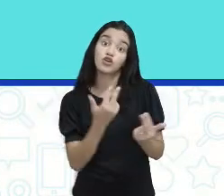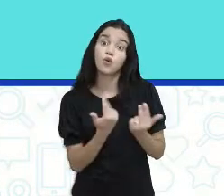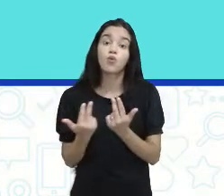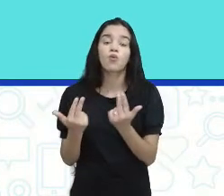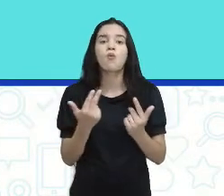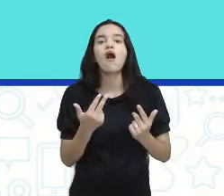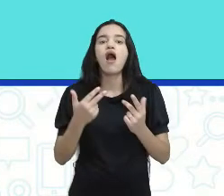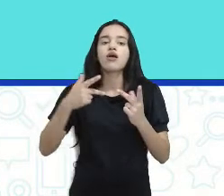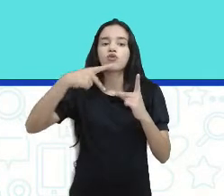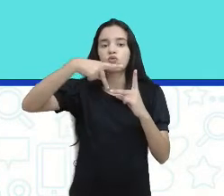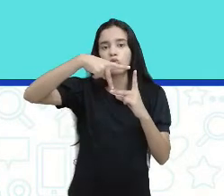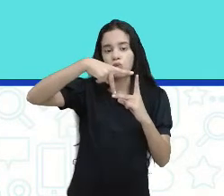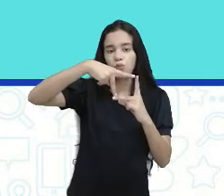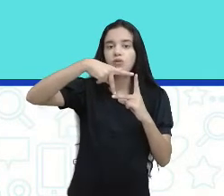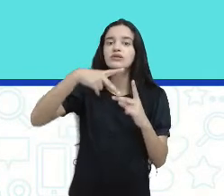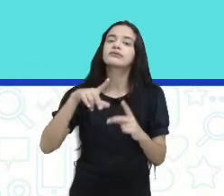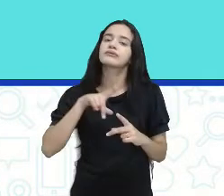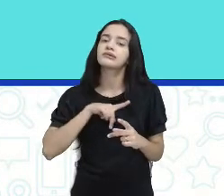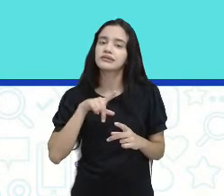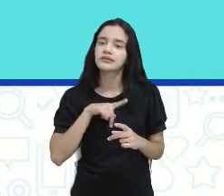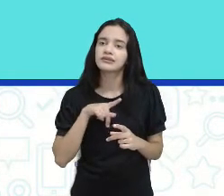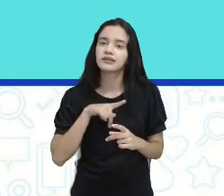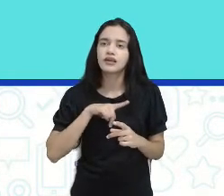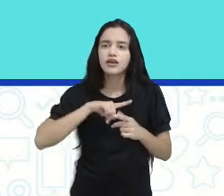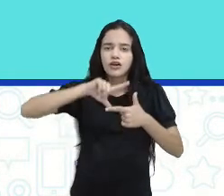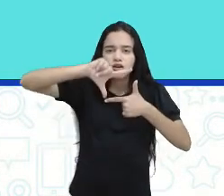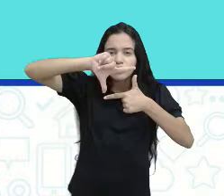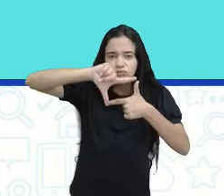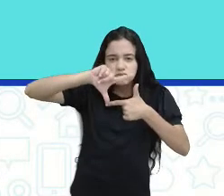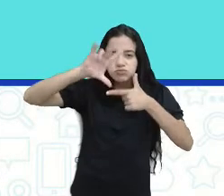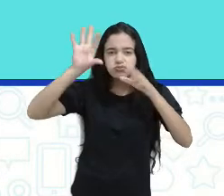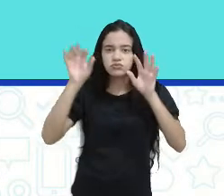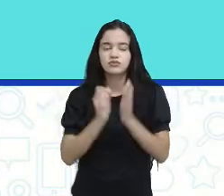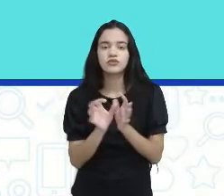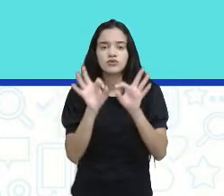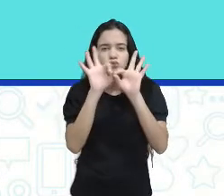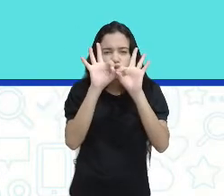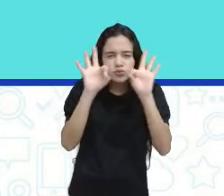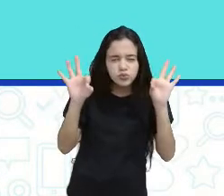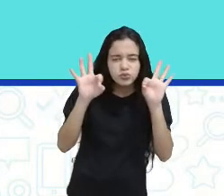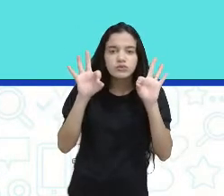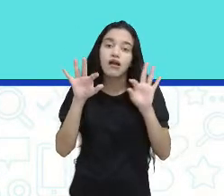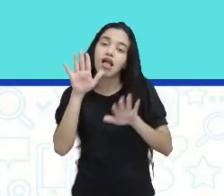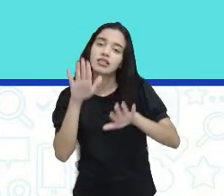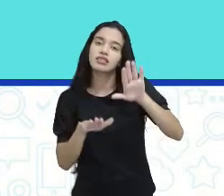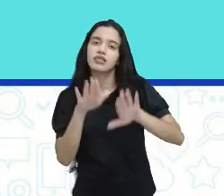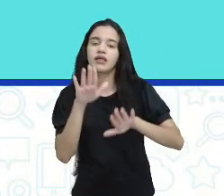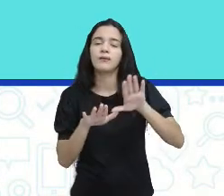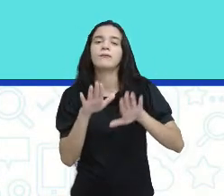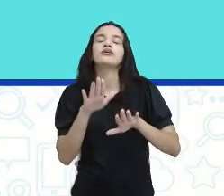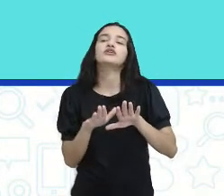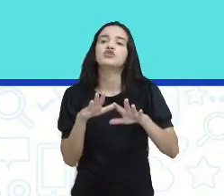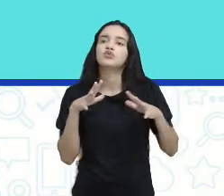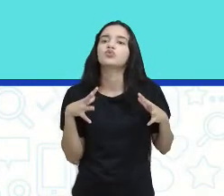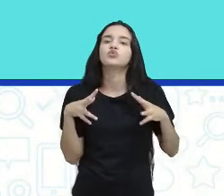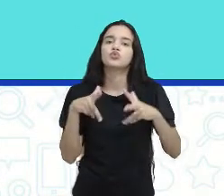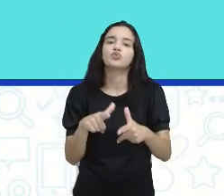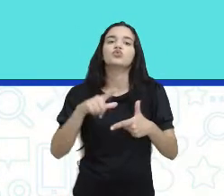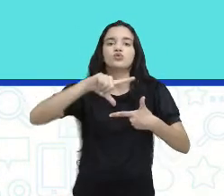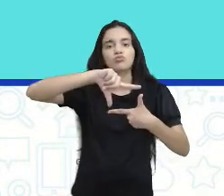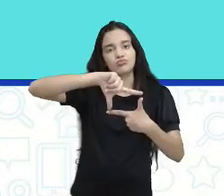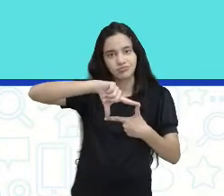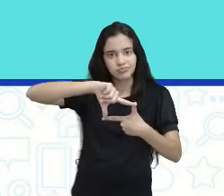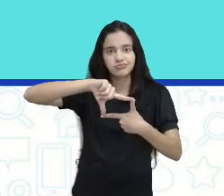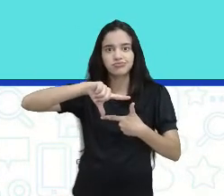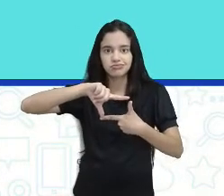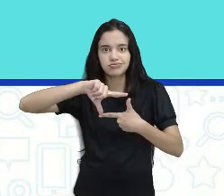quadrangular. E aí a gente também tem outra retangular mais fininha, mais acolhida, né? Depende das dimensões que a gente vai ver ali, mas é tudo forma retangular que a gente está vendo ali,